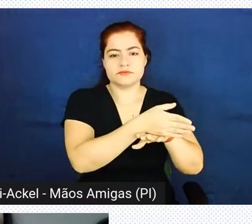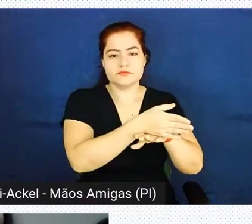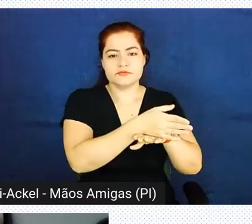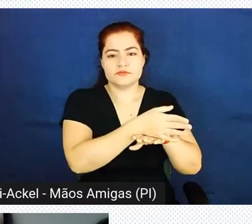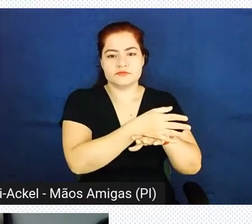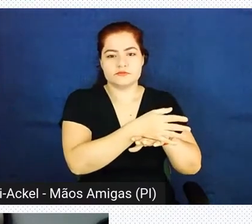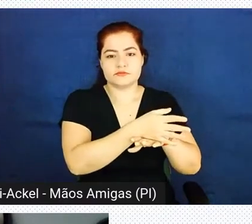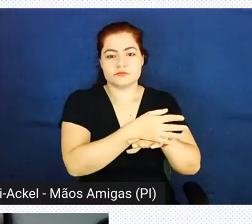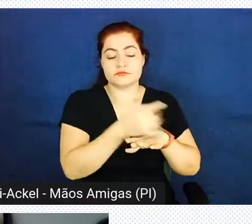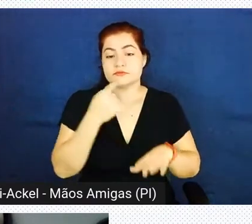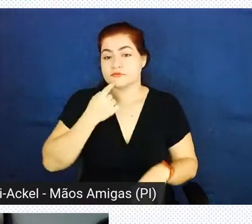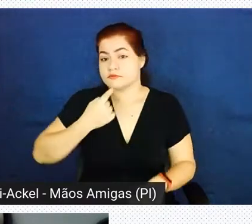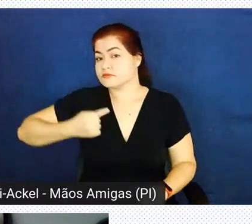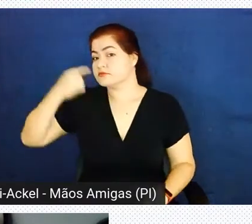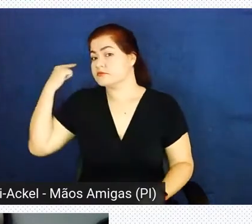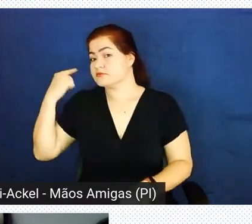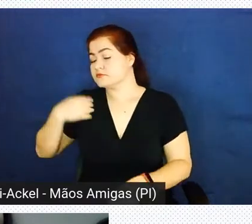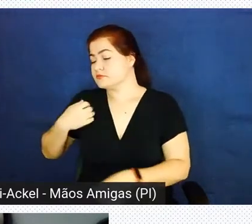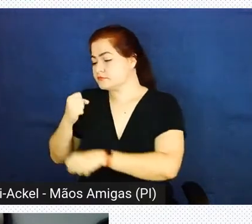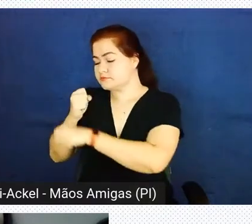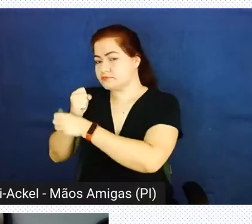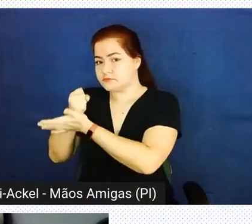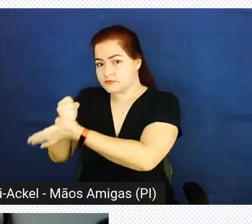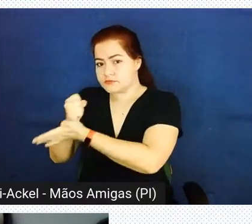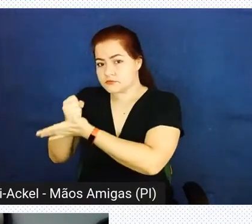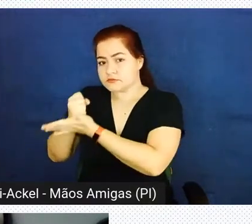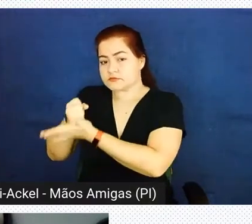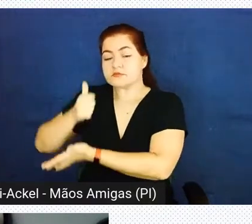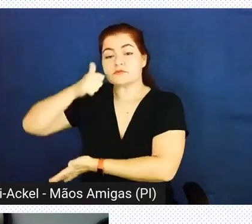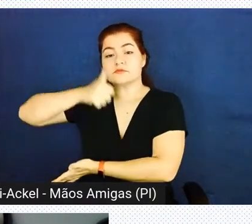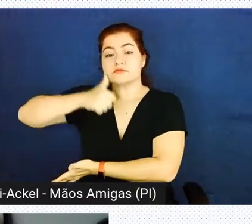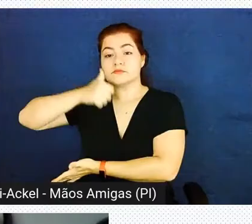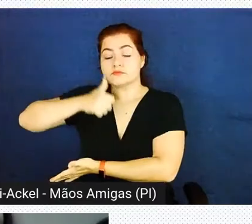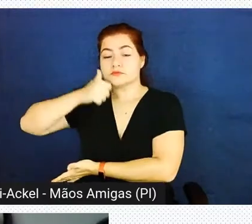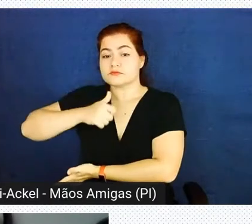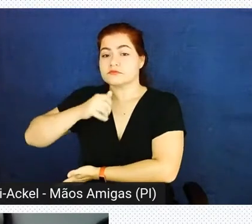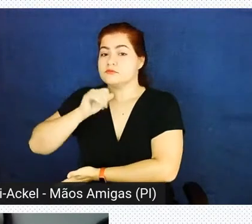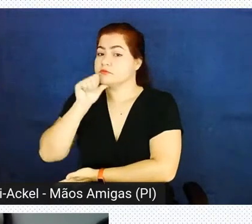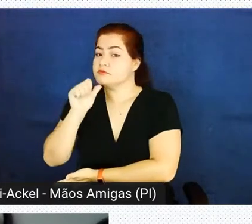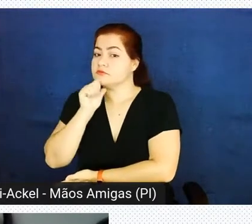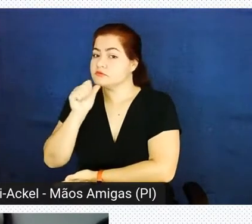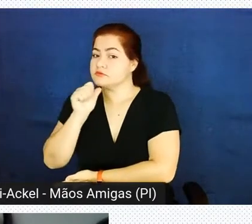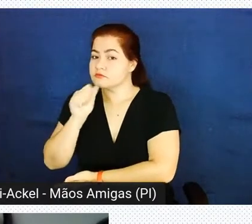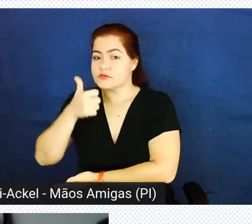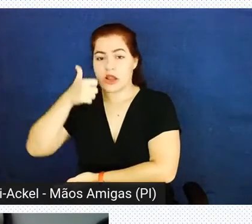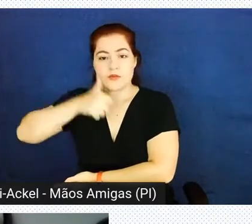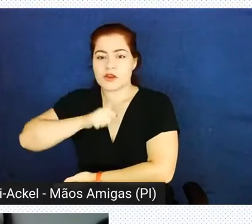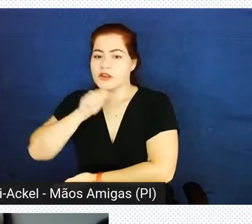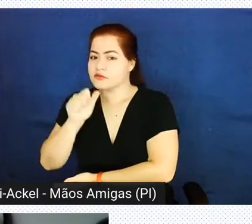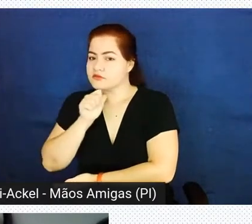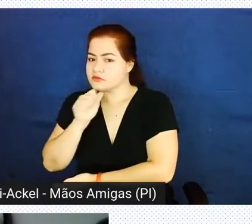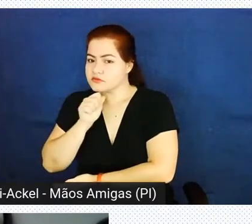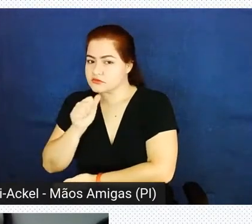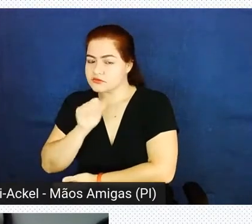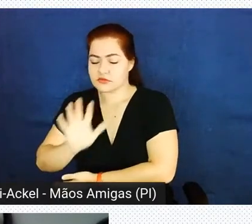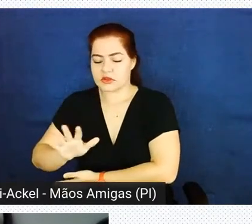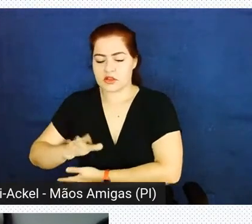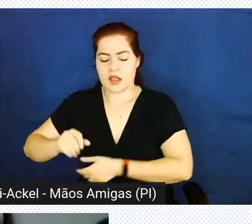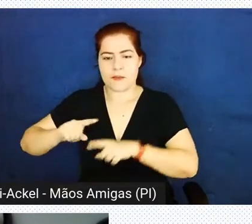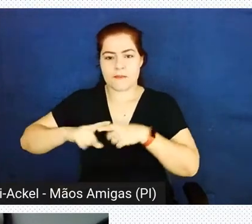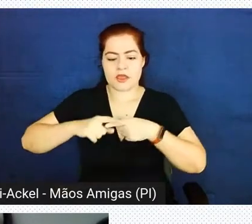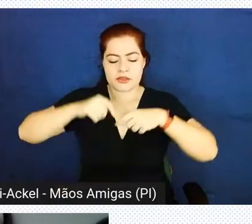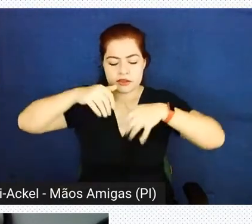Acabara de atender a mulher hemorroíça e a multidão era volumosa, estava ali ávida de novos